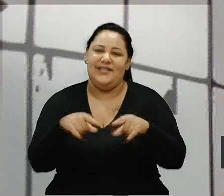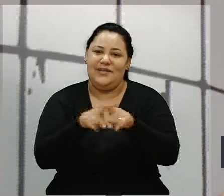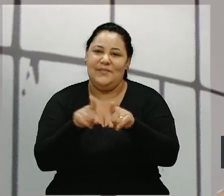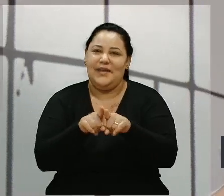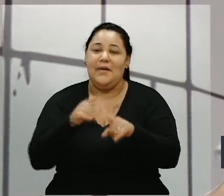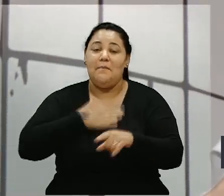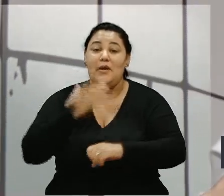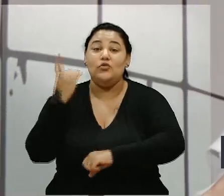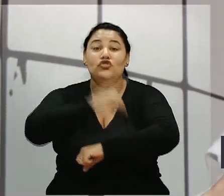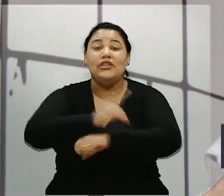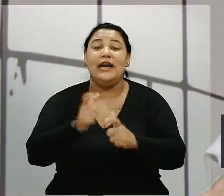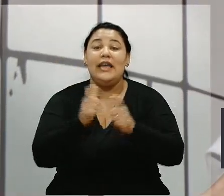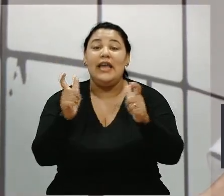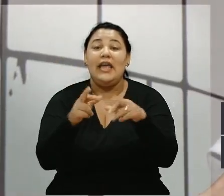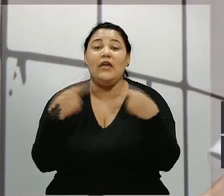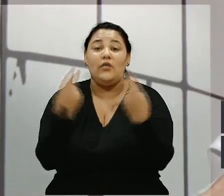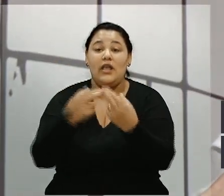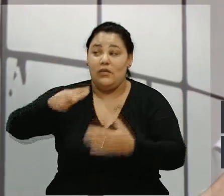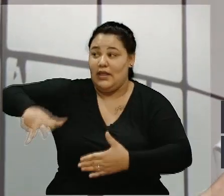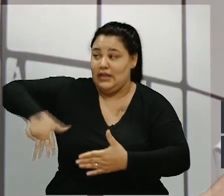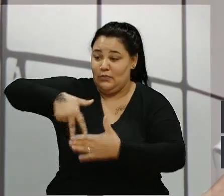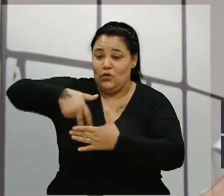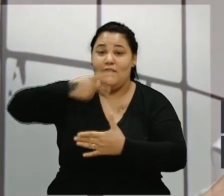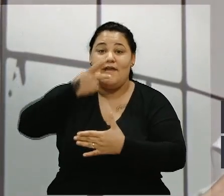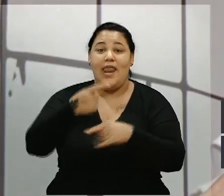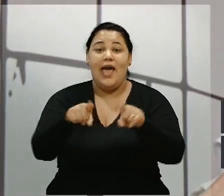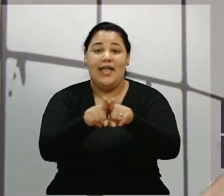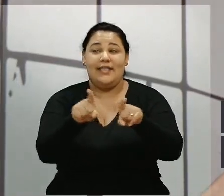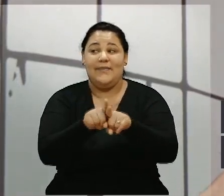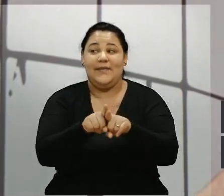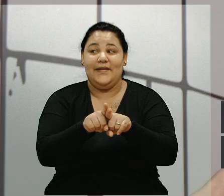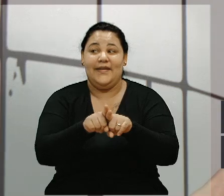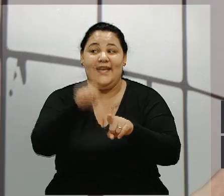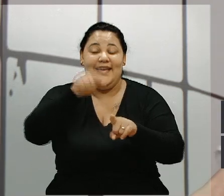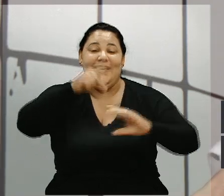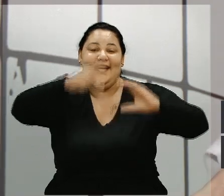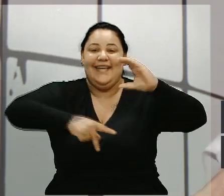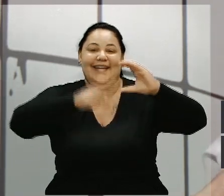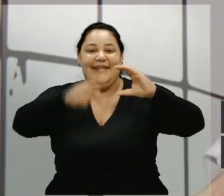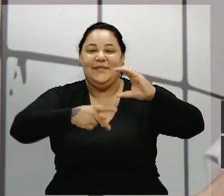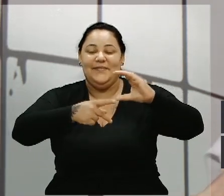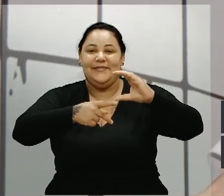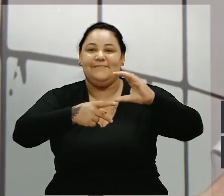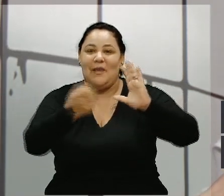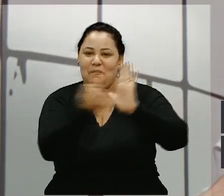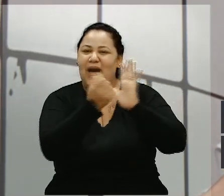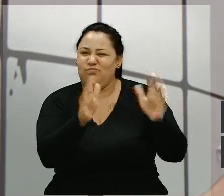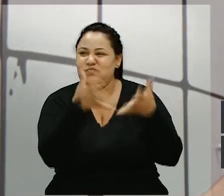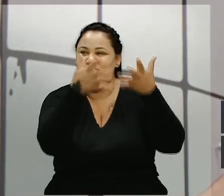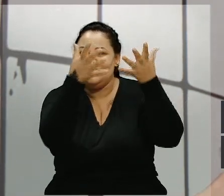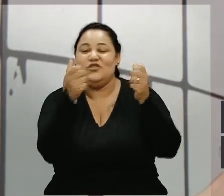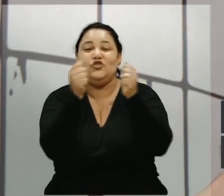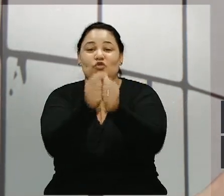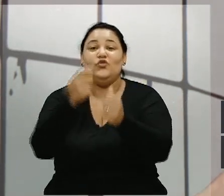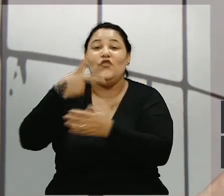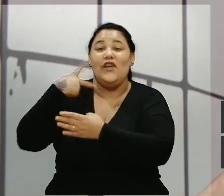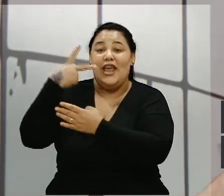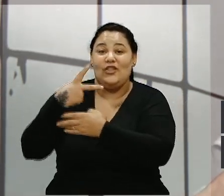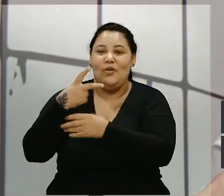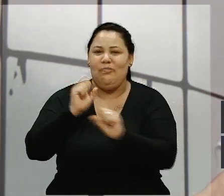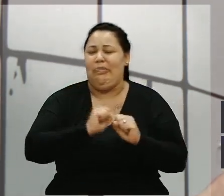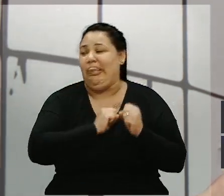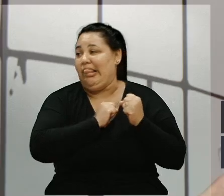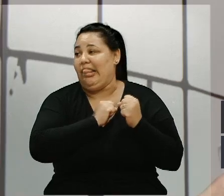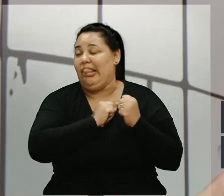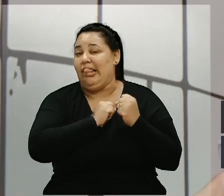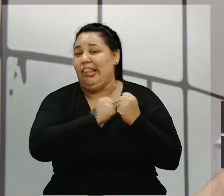dia de grande expediente, falaria sobre isso. E a Câmara está se mobilizando, né, através dos vereadores, nessa moção de repúdio